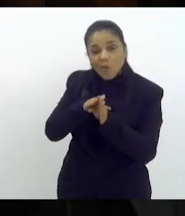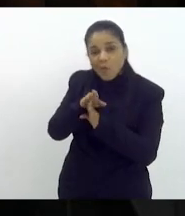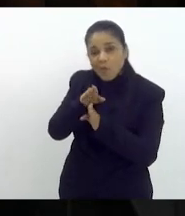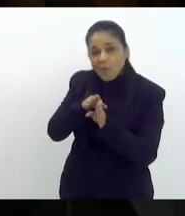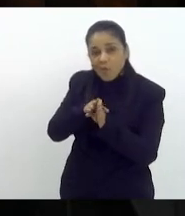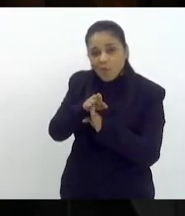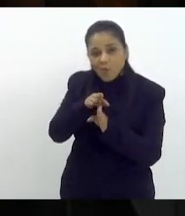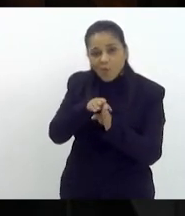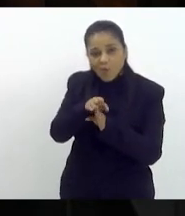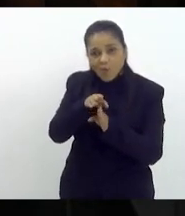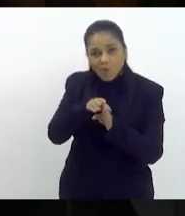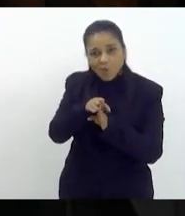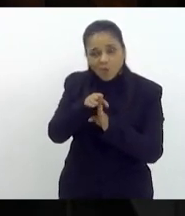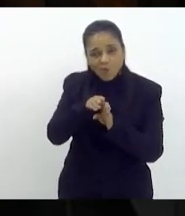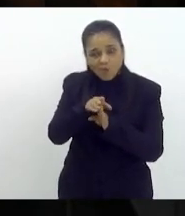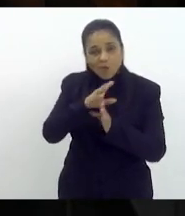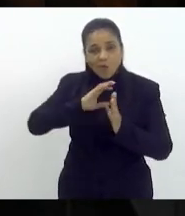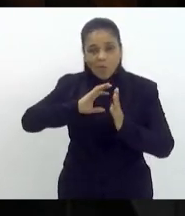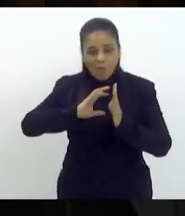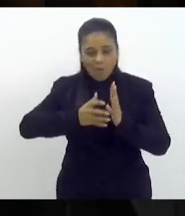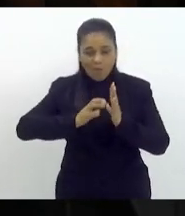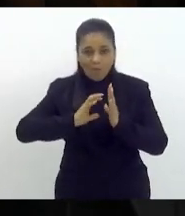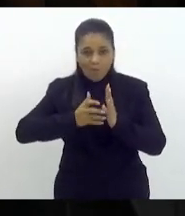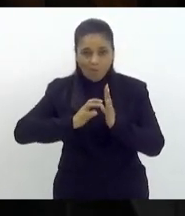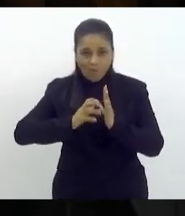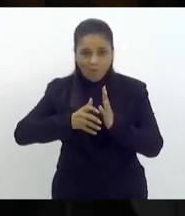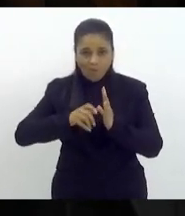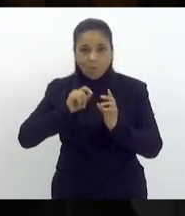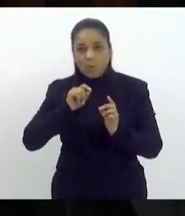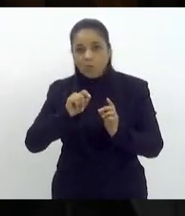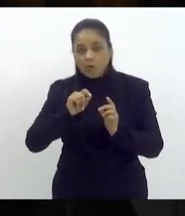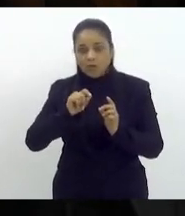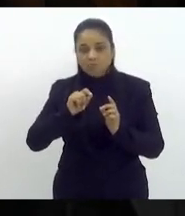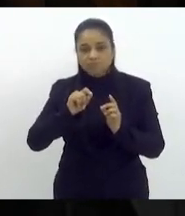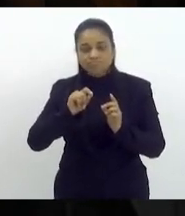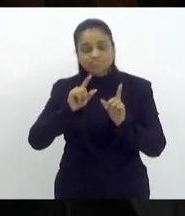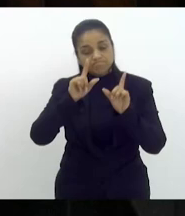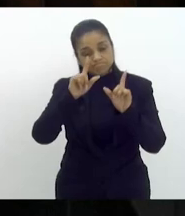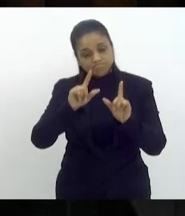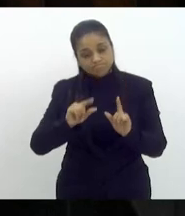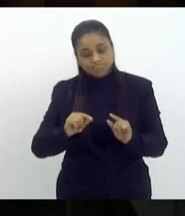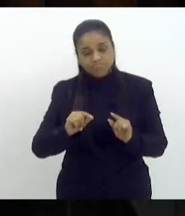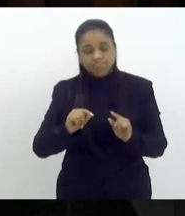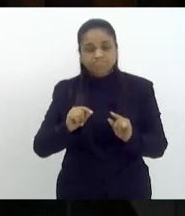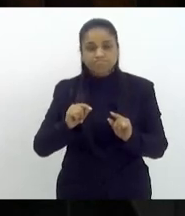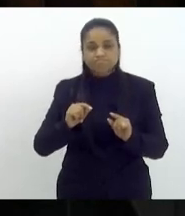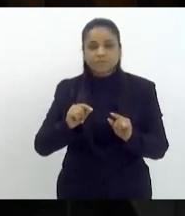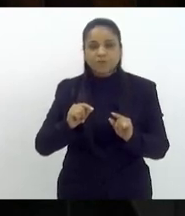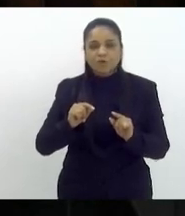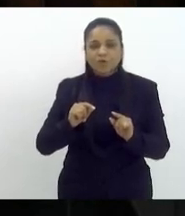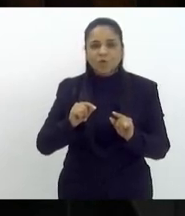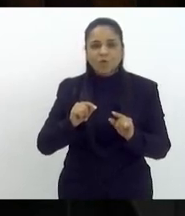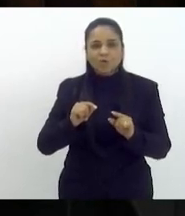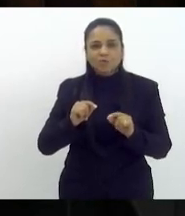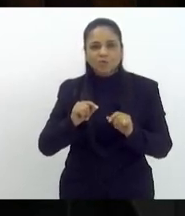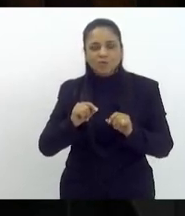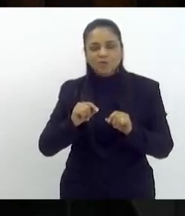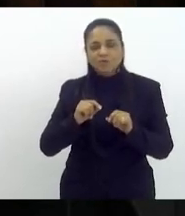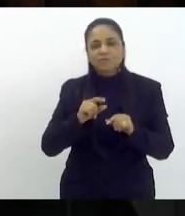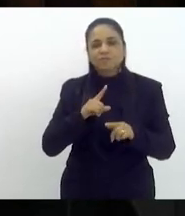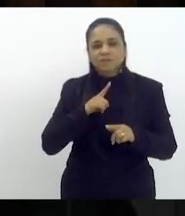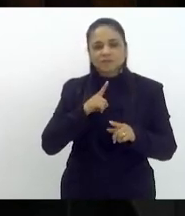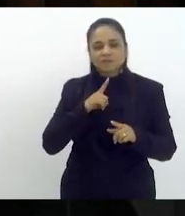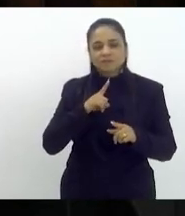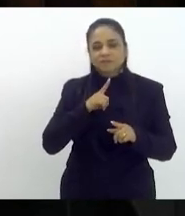a sua bancada a fazer caiu o quórum para que a gente não entra embate prematuramente